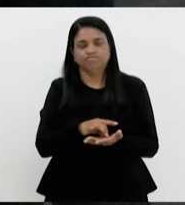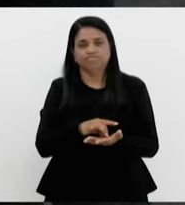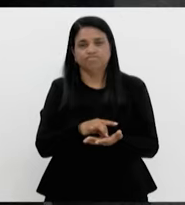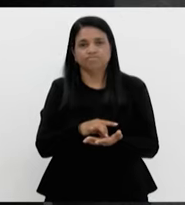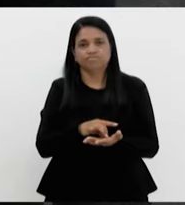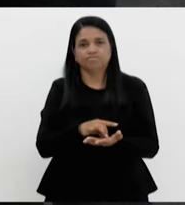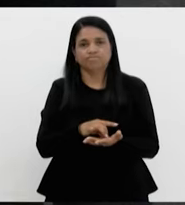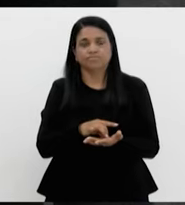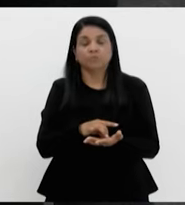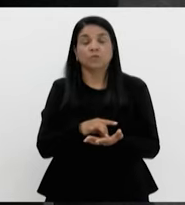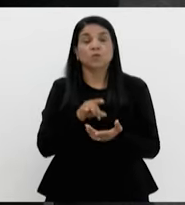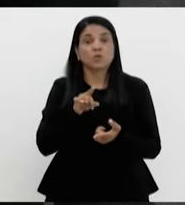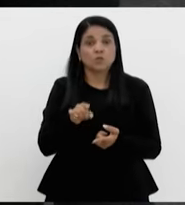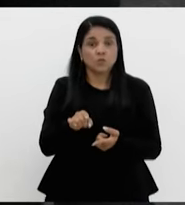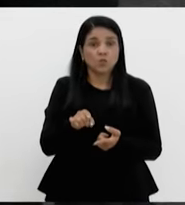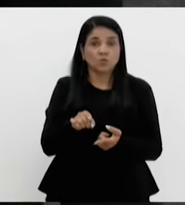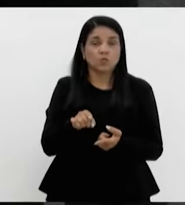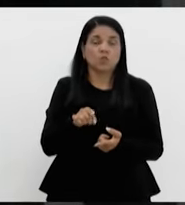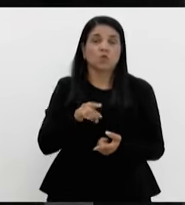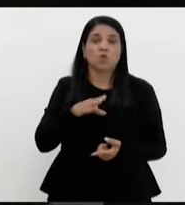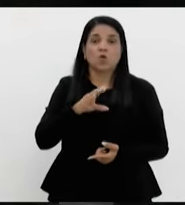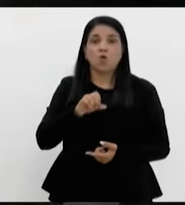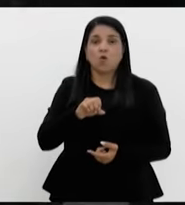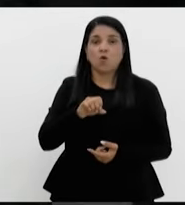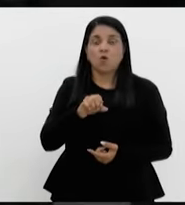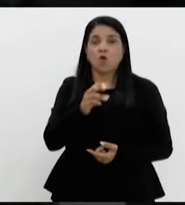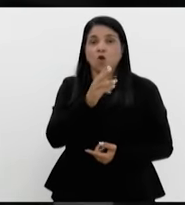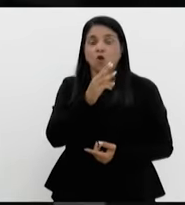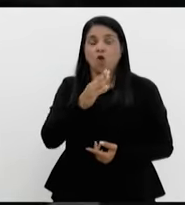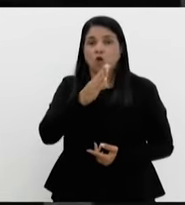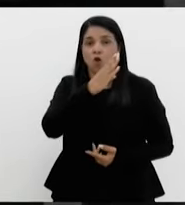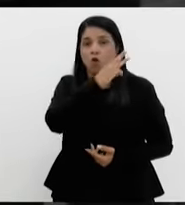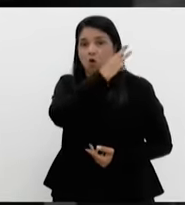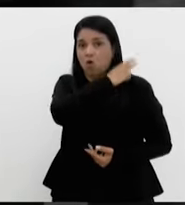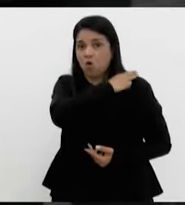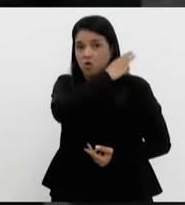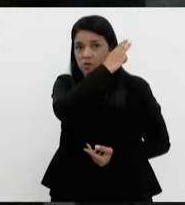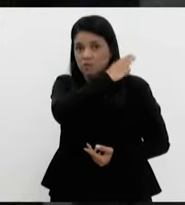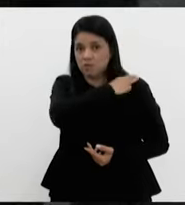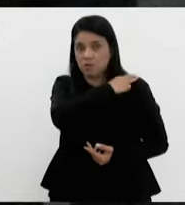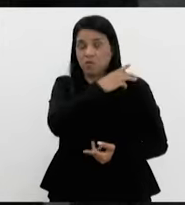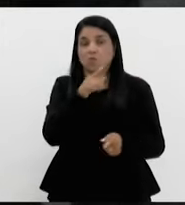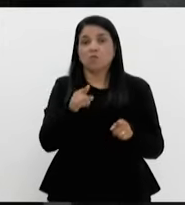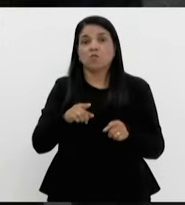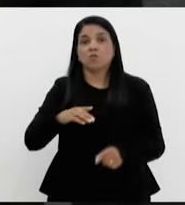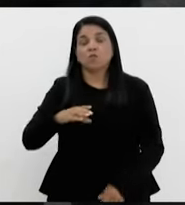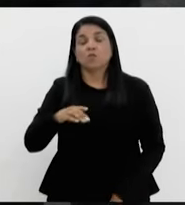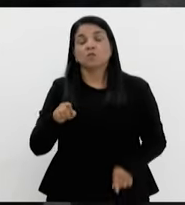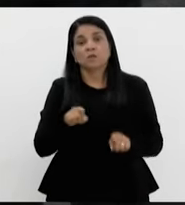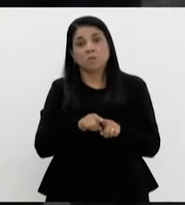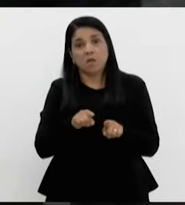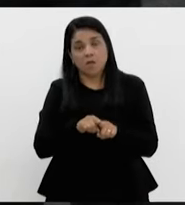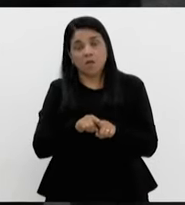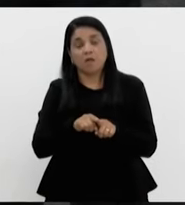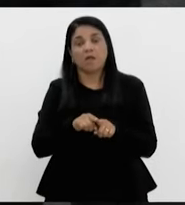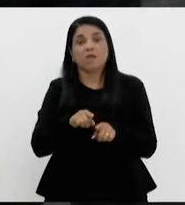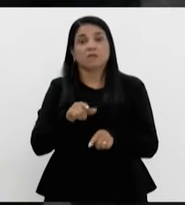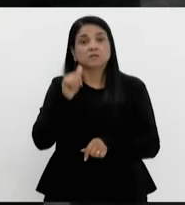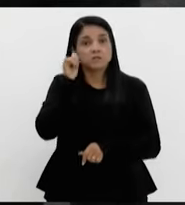o caso do coronel Busnello, todos os outros, as mulheres que estão sendo